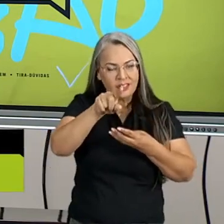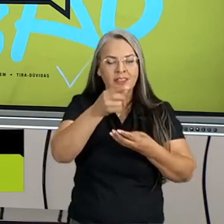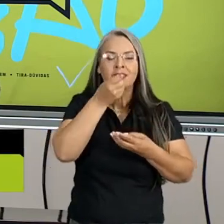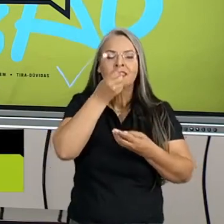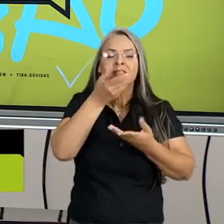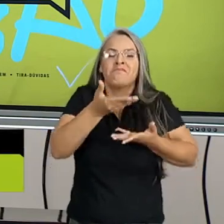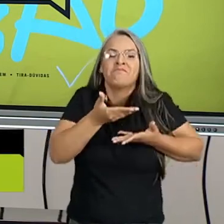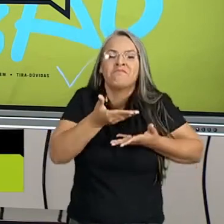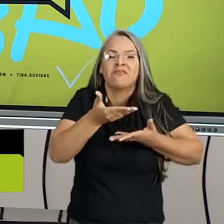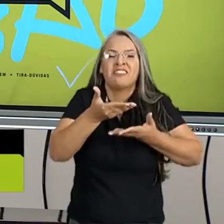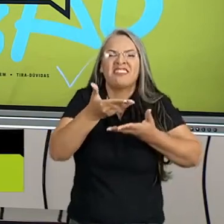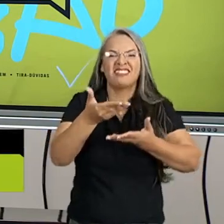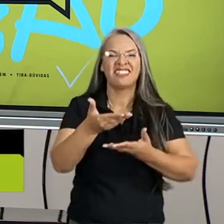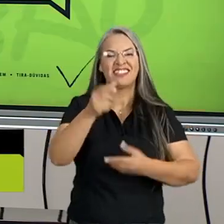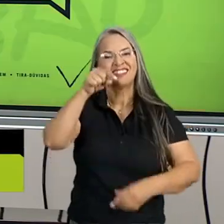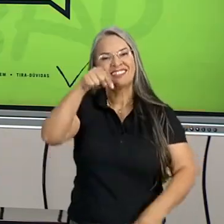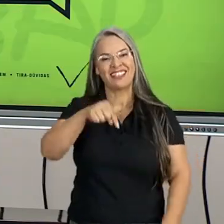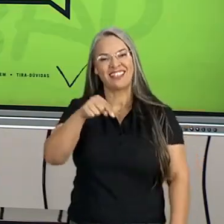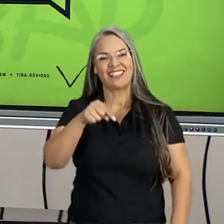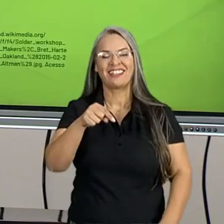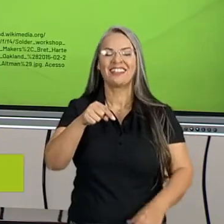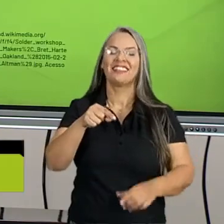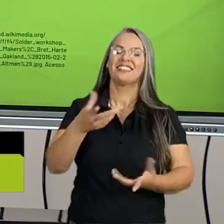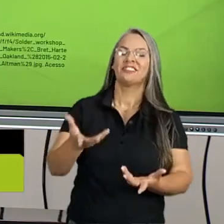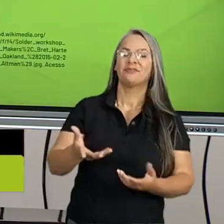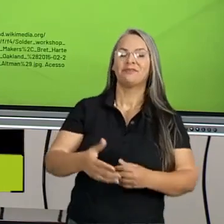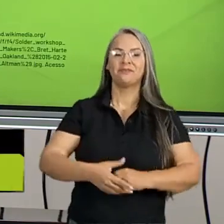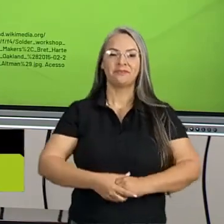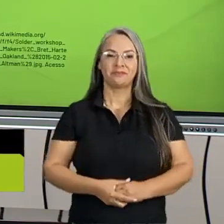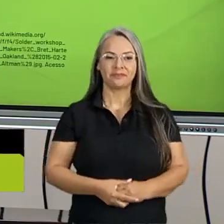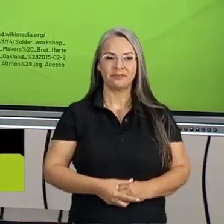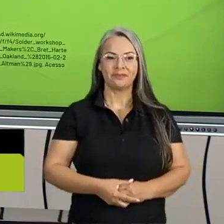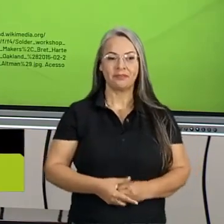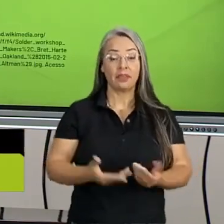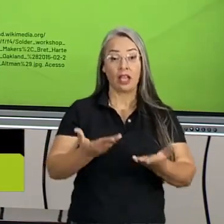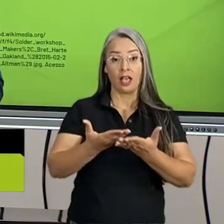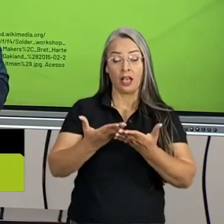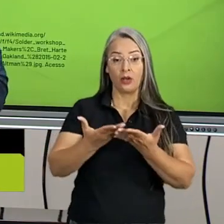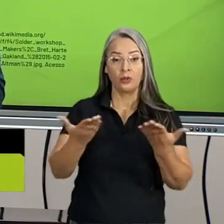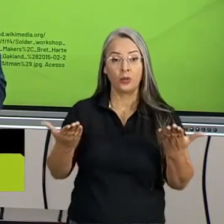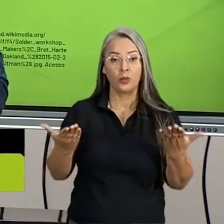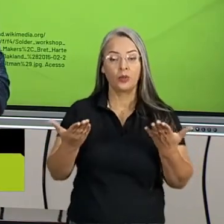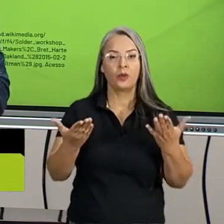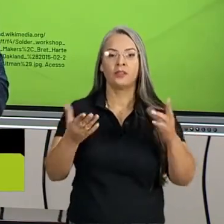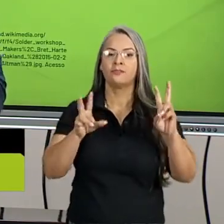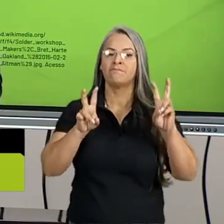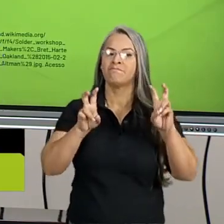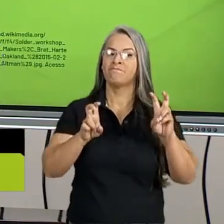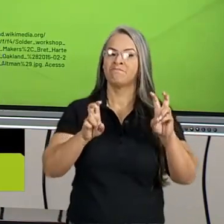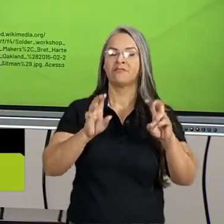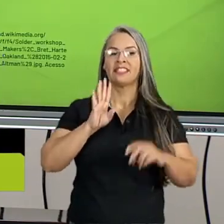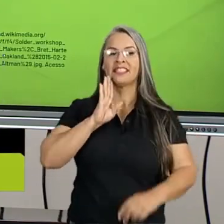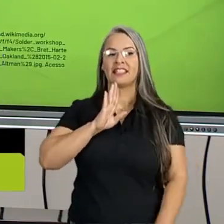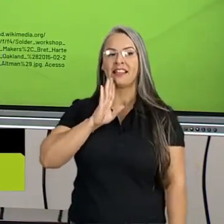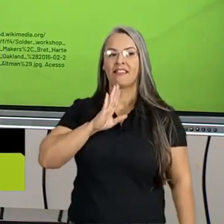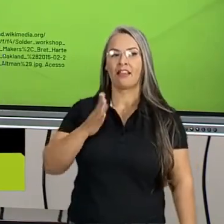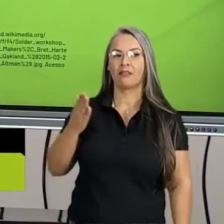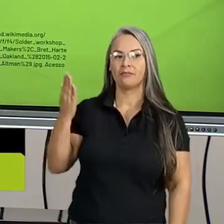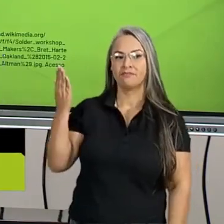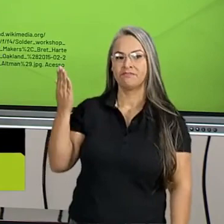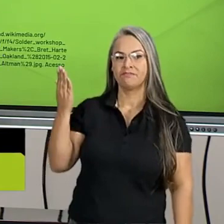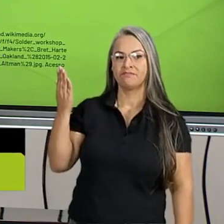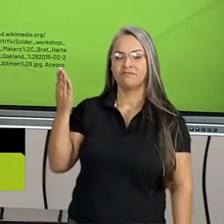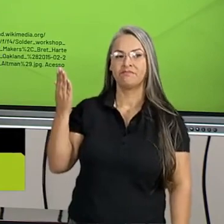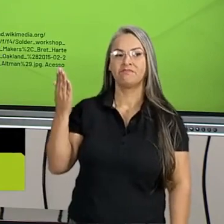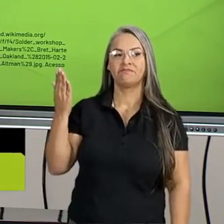na aula não se liga a nossa aula hoje de itinerário informativo nós vamos abordar um tema muito legal que é um tema que fala